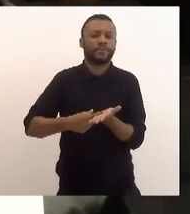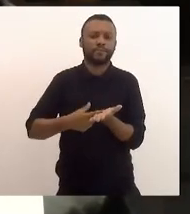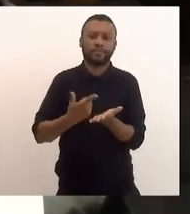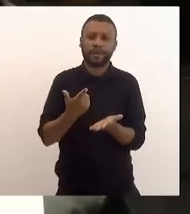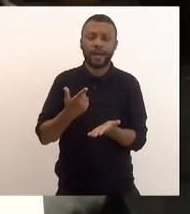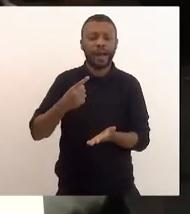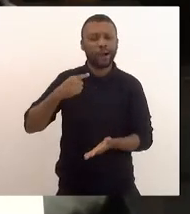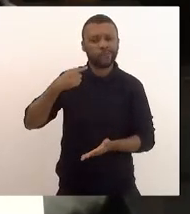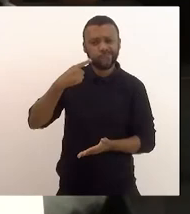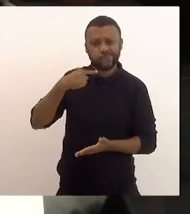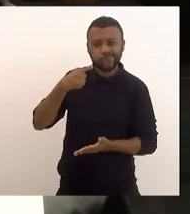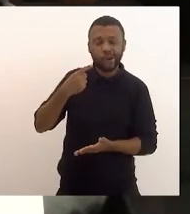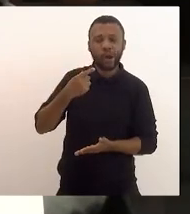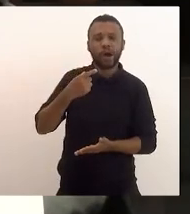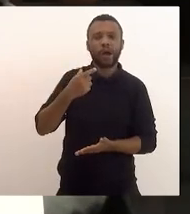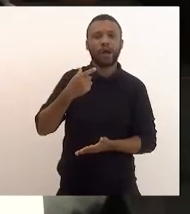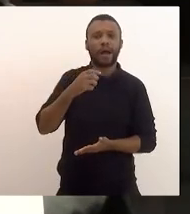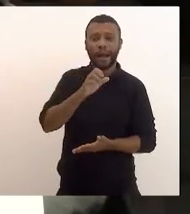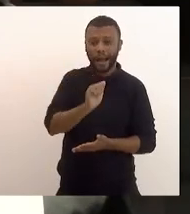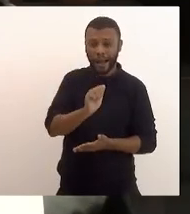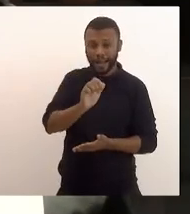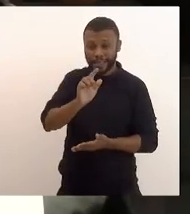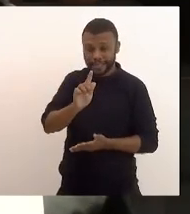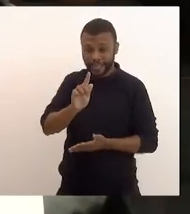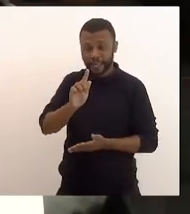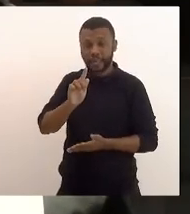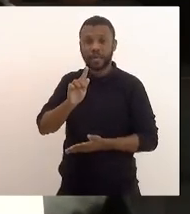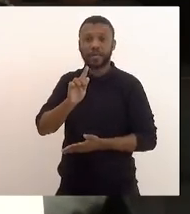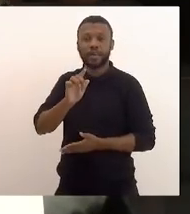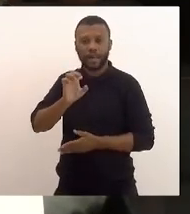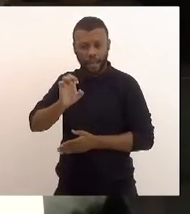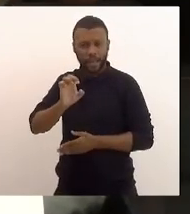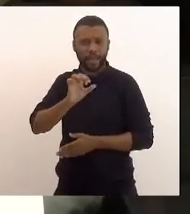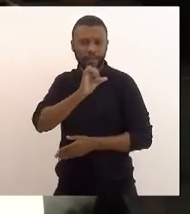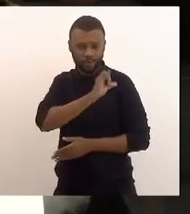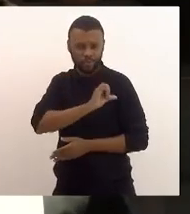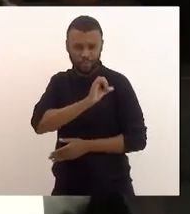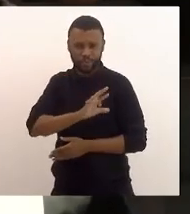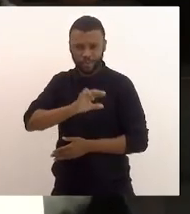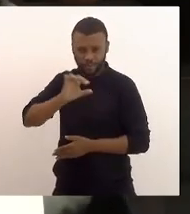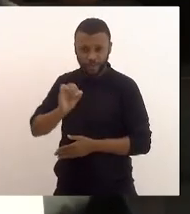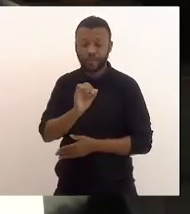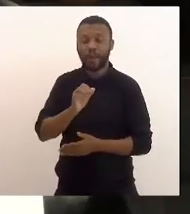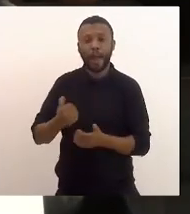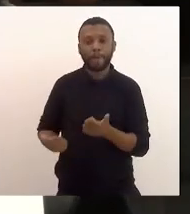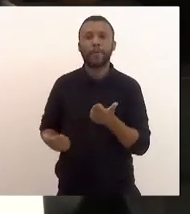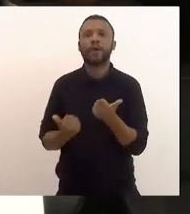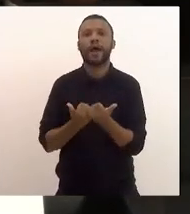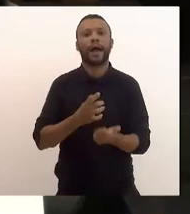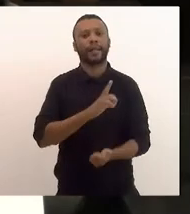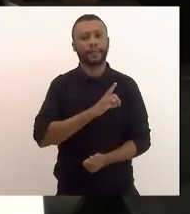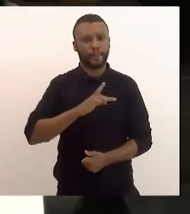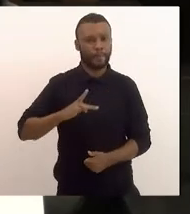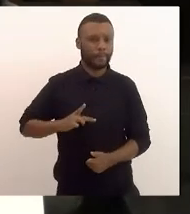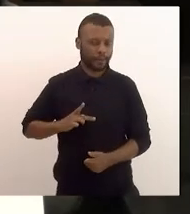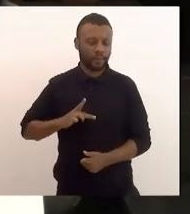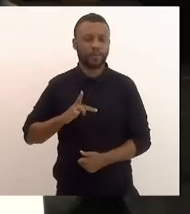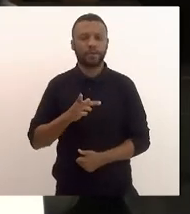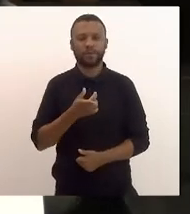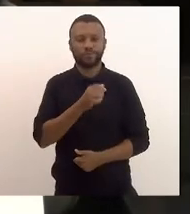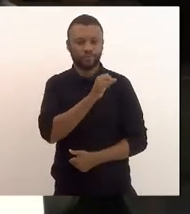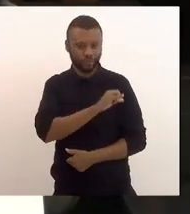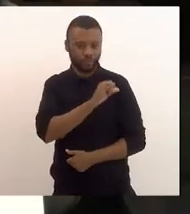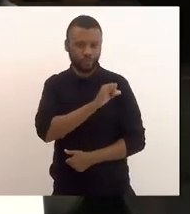advocacia do Estado do Rio de Janeiro em apoiar a Defensoria Pública do Estado do Rio de Janeiro